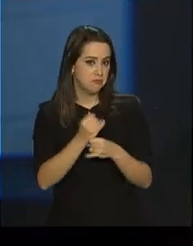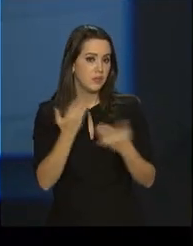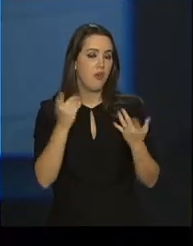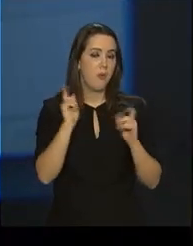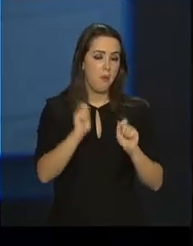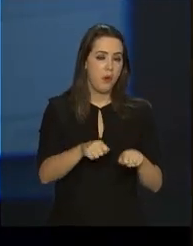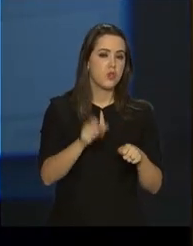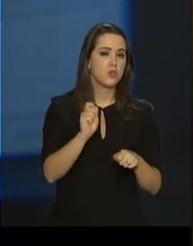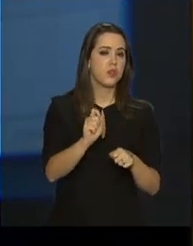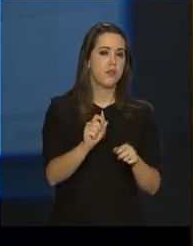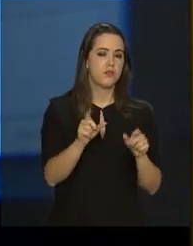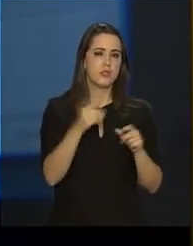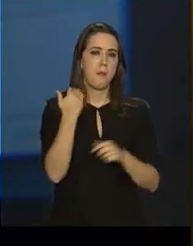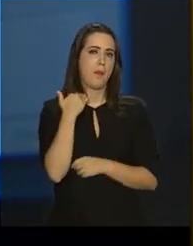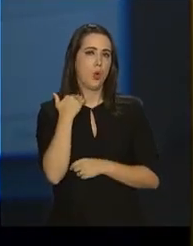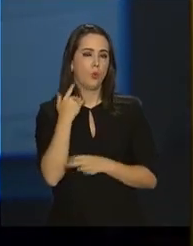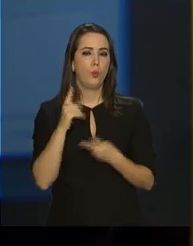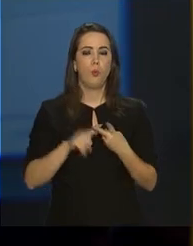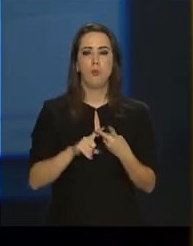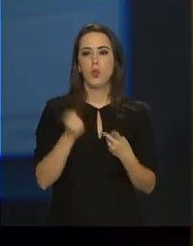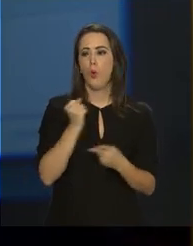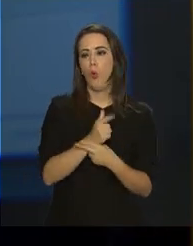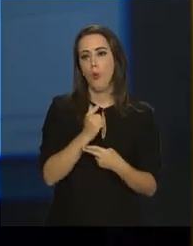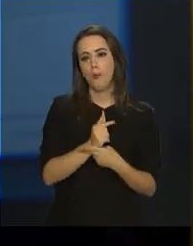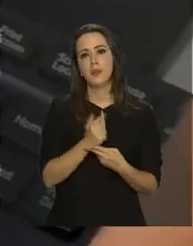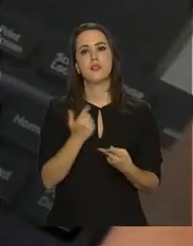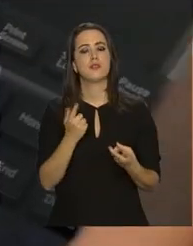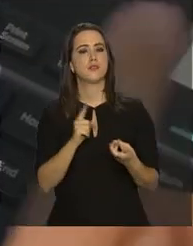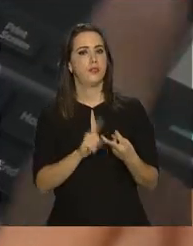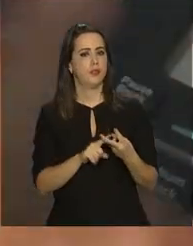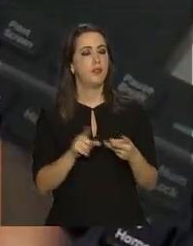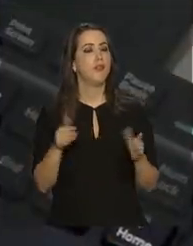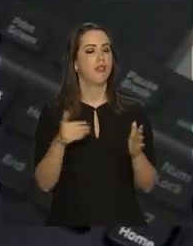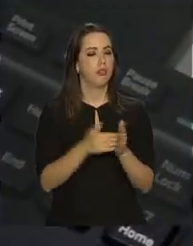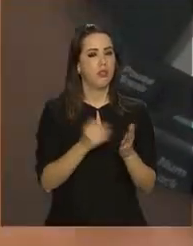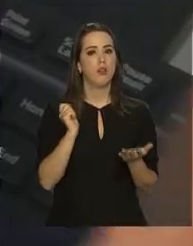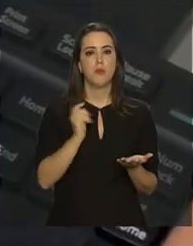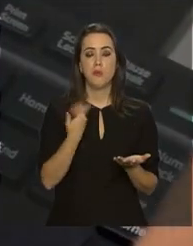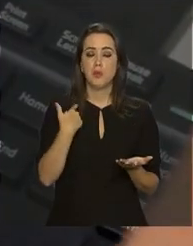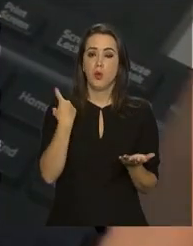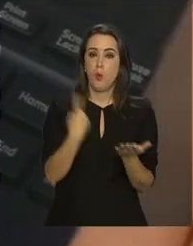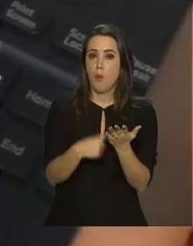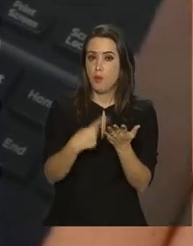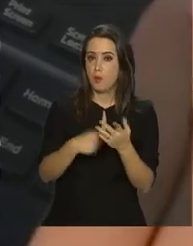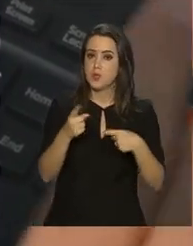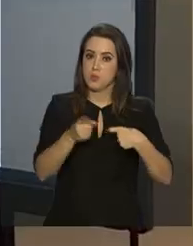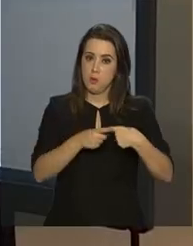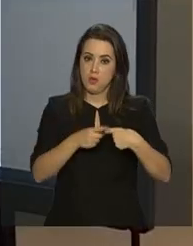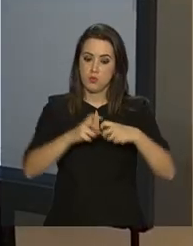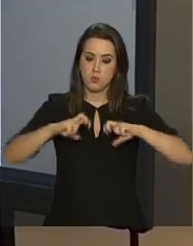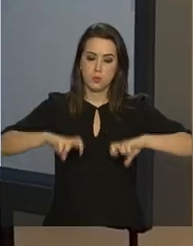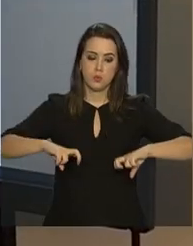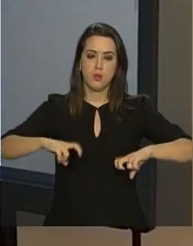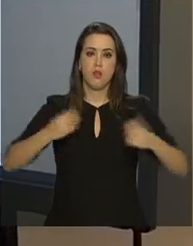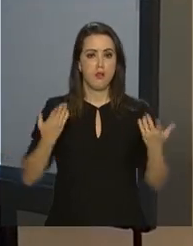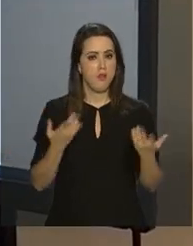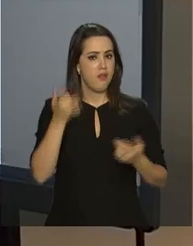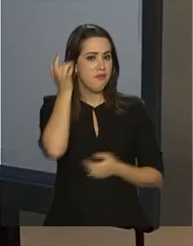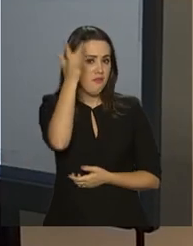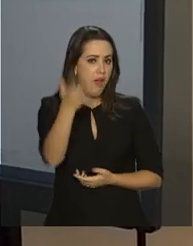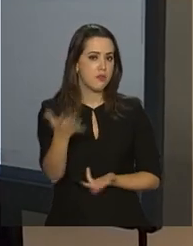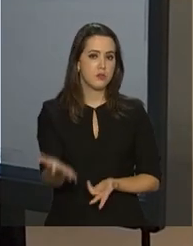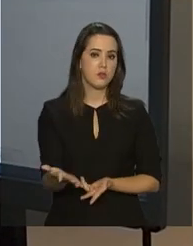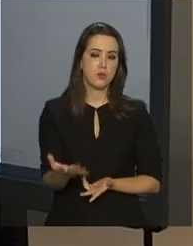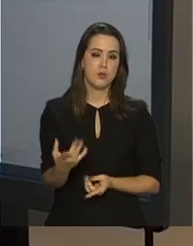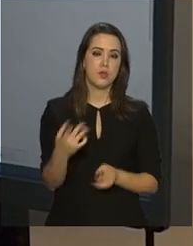possível realizar operações bancárias, fazer compras online e até mesmo marcar uma consulta médica. Facilidades que